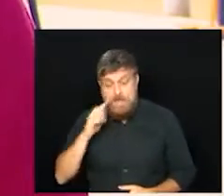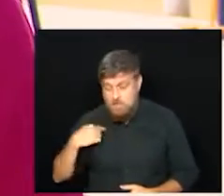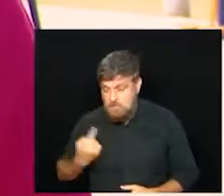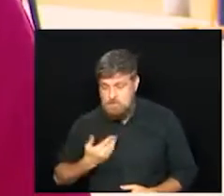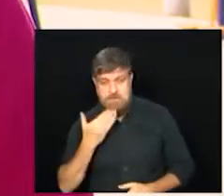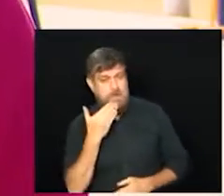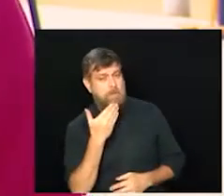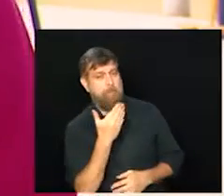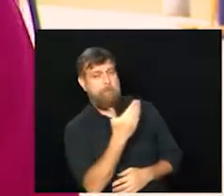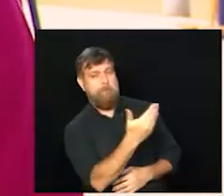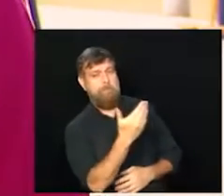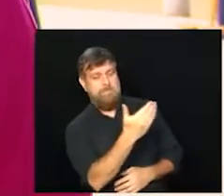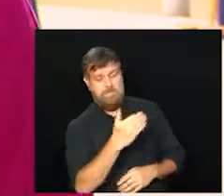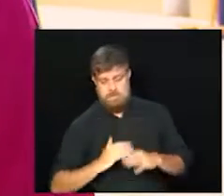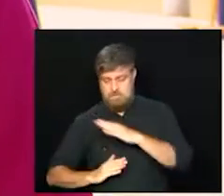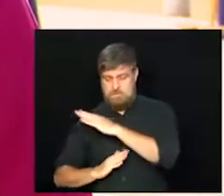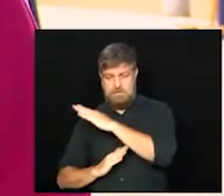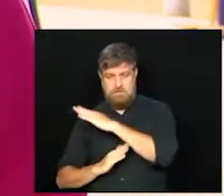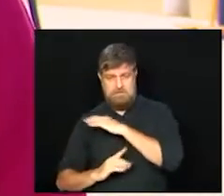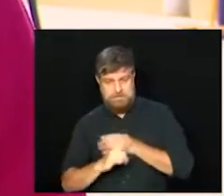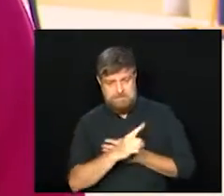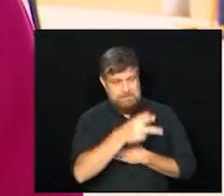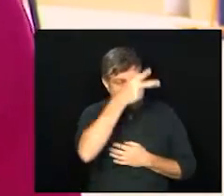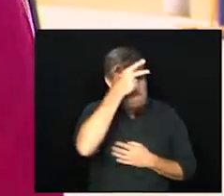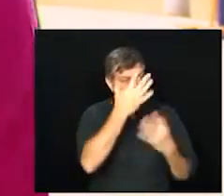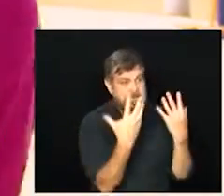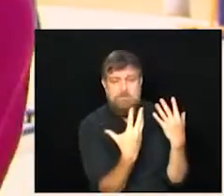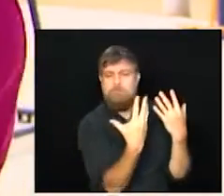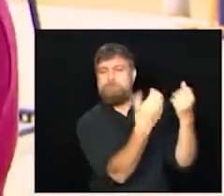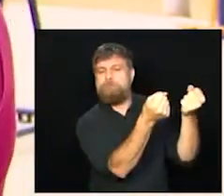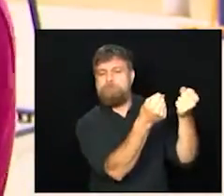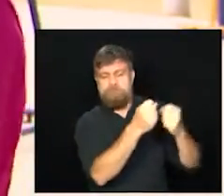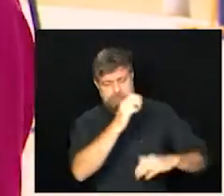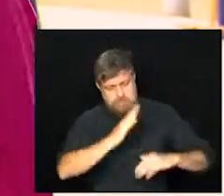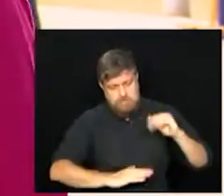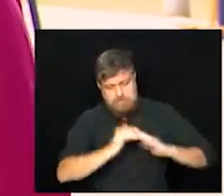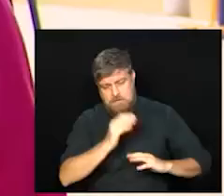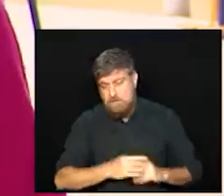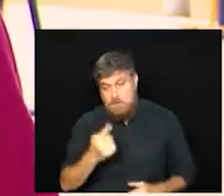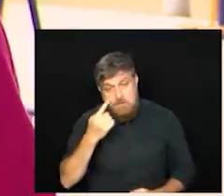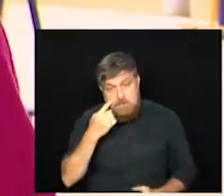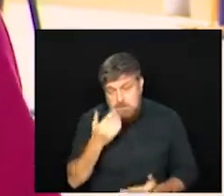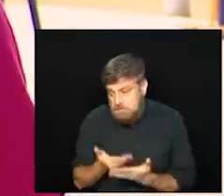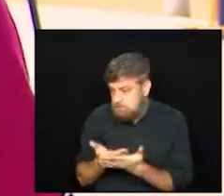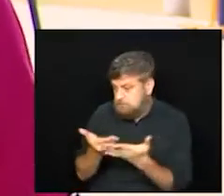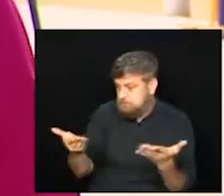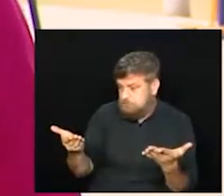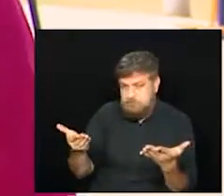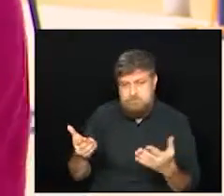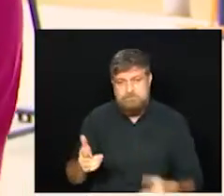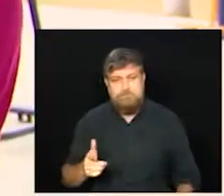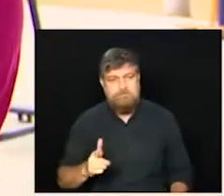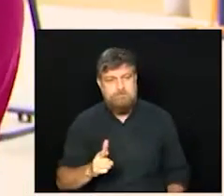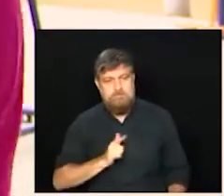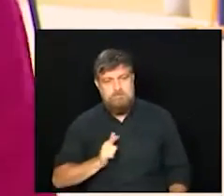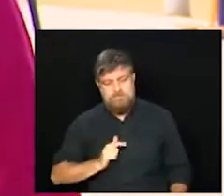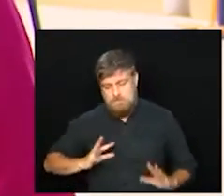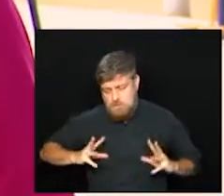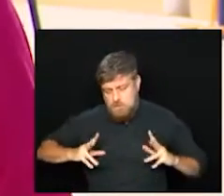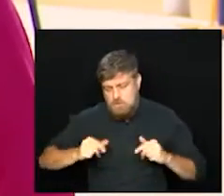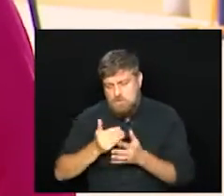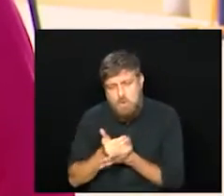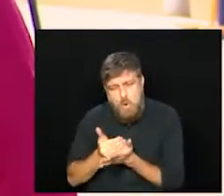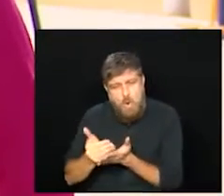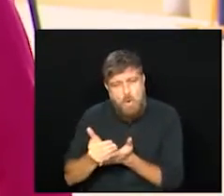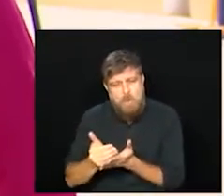as indicações do Legislativo, ela se torna o que nós estamos vivendo aqui hoje, a realidade, Então tudo começa,